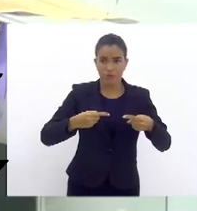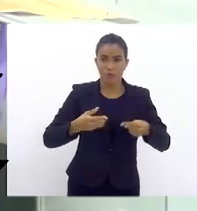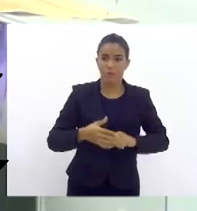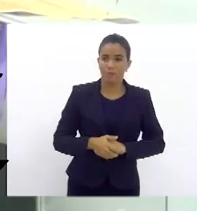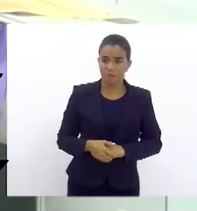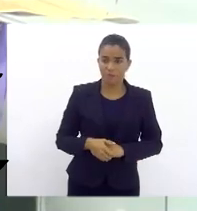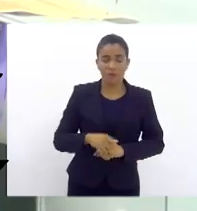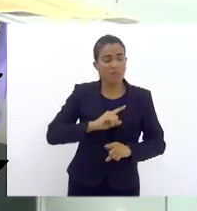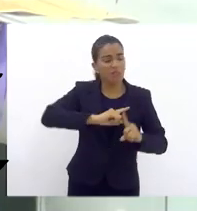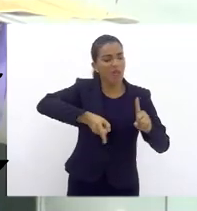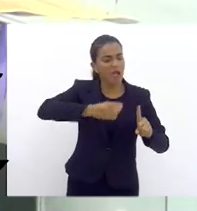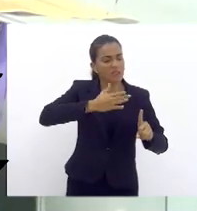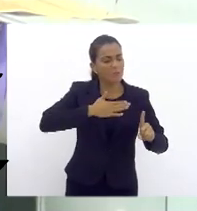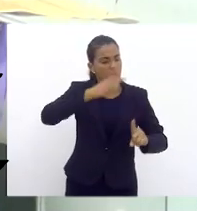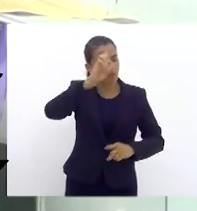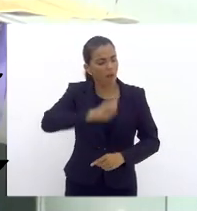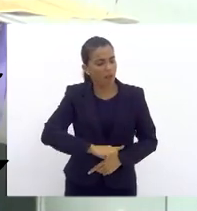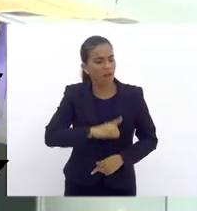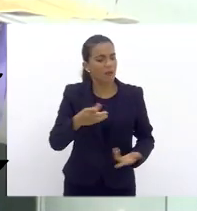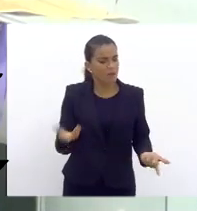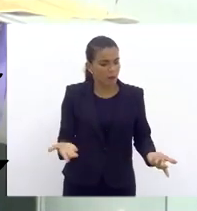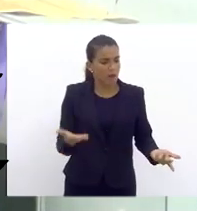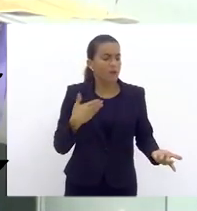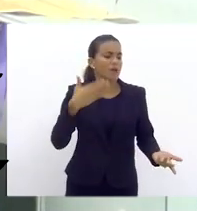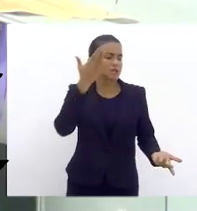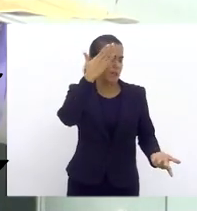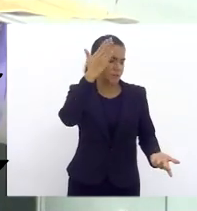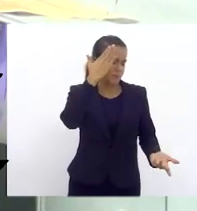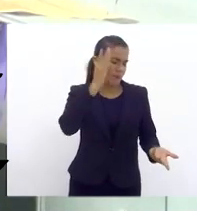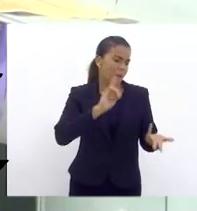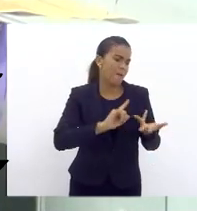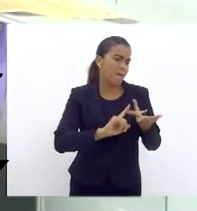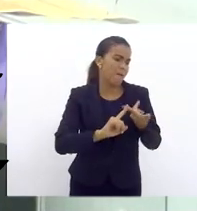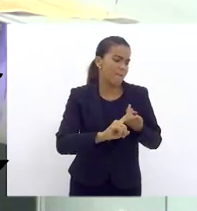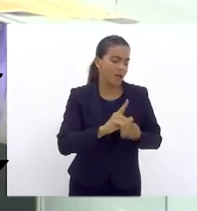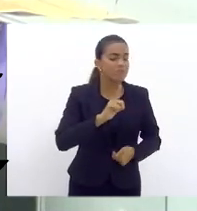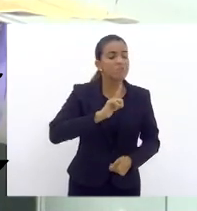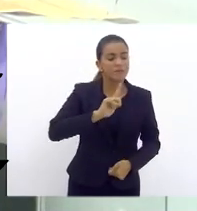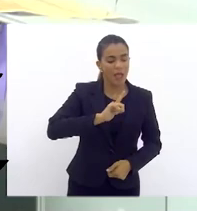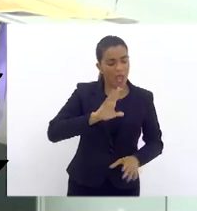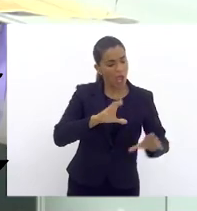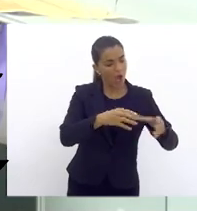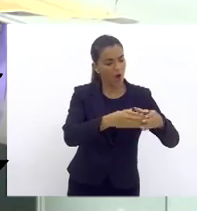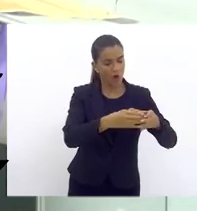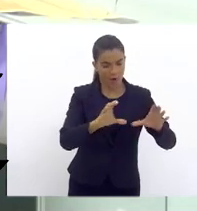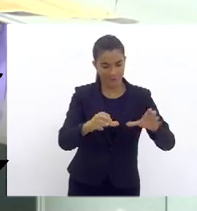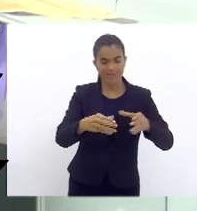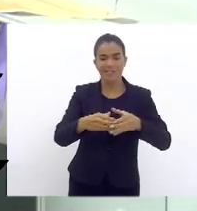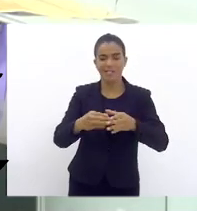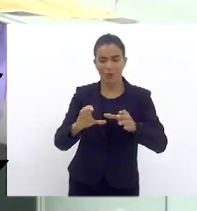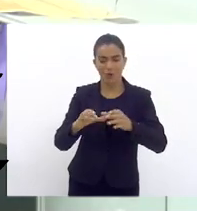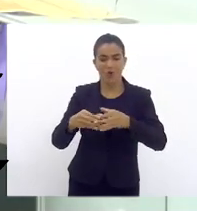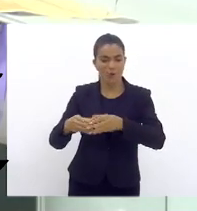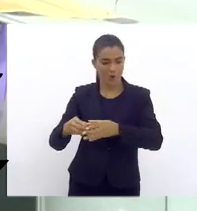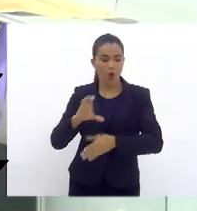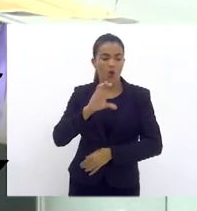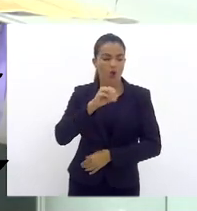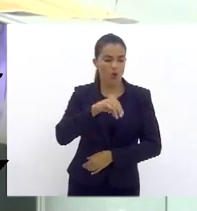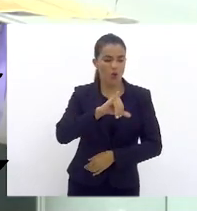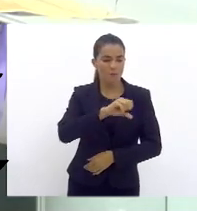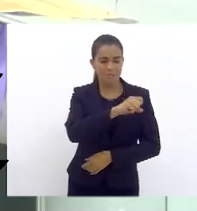negação de direitos porque nós sabemos muita das vezes que existem as comissões que existem